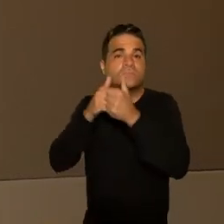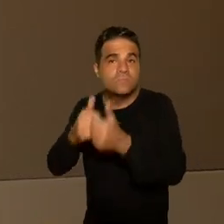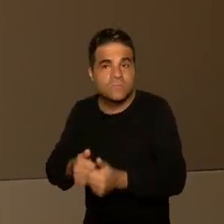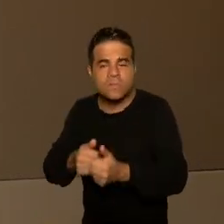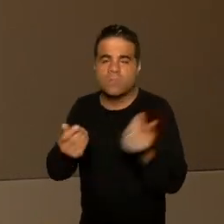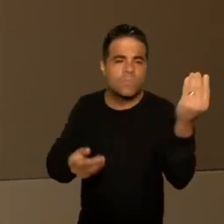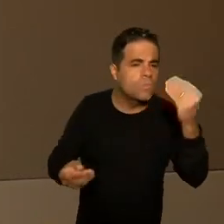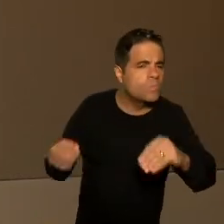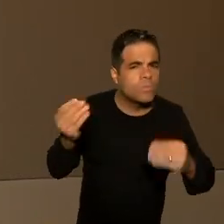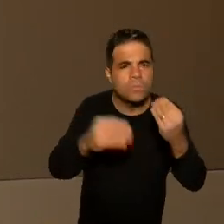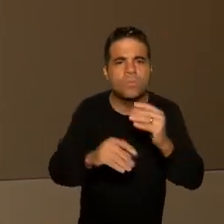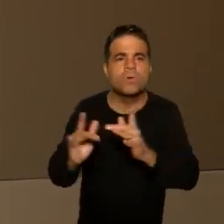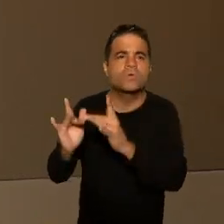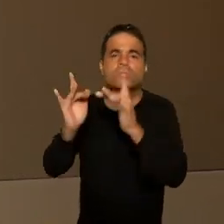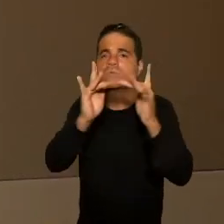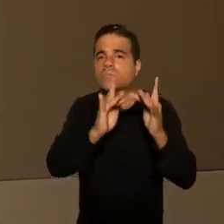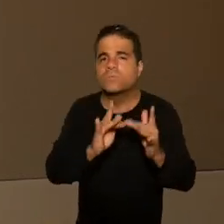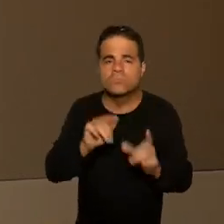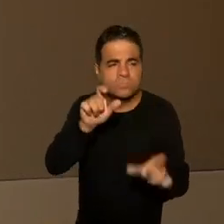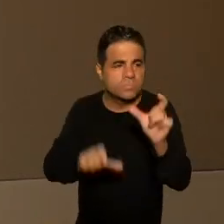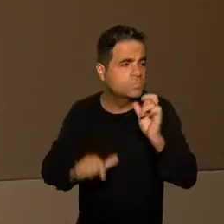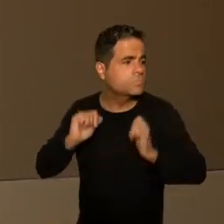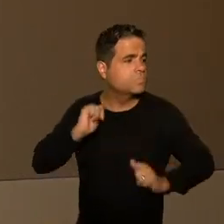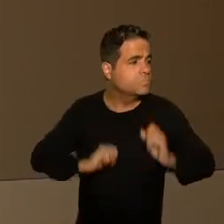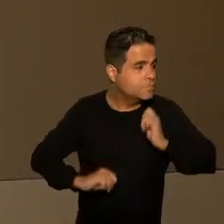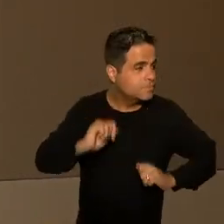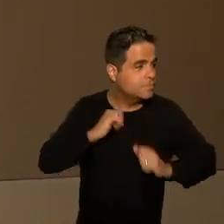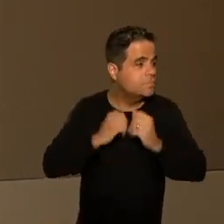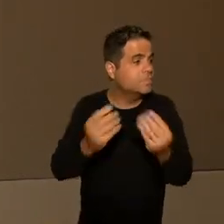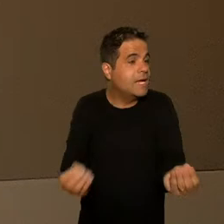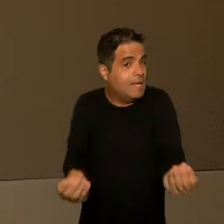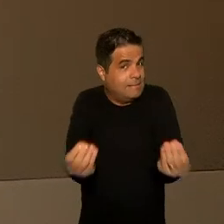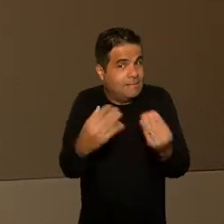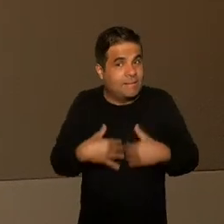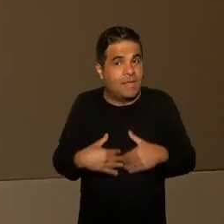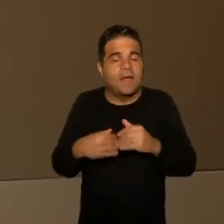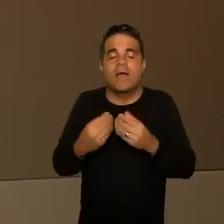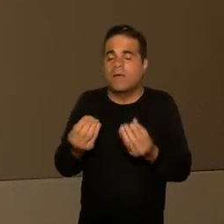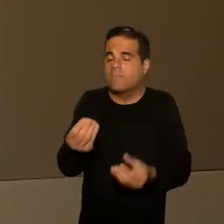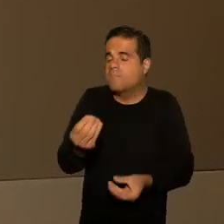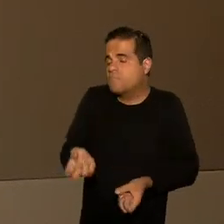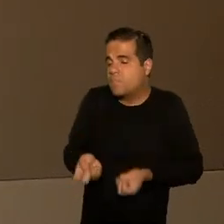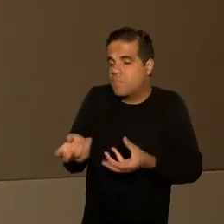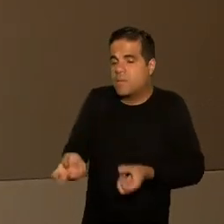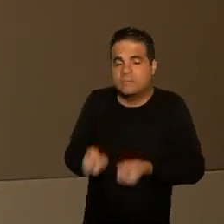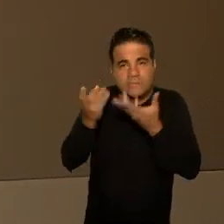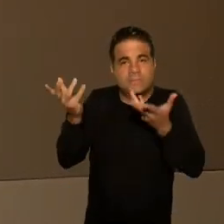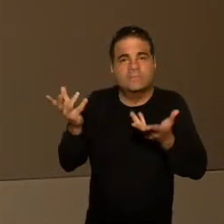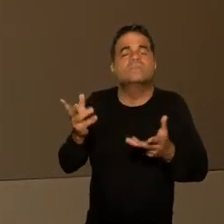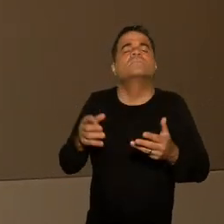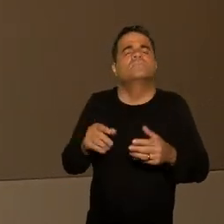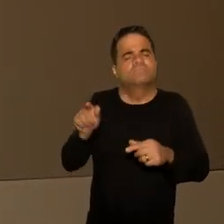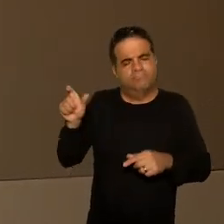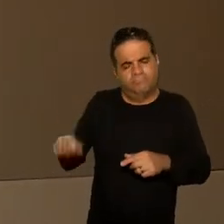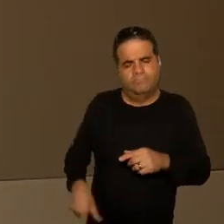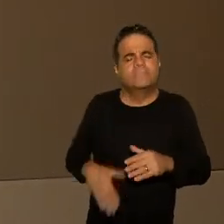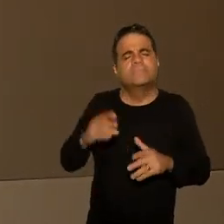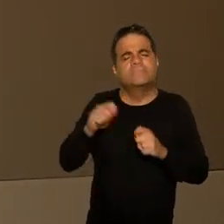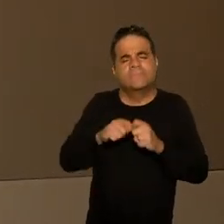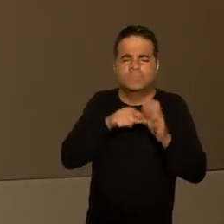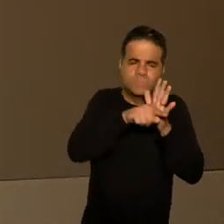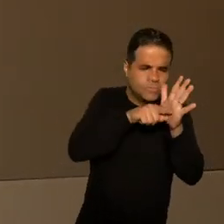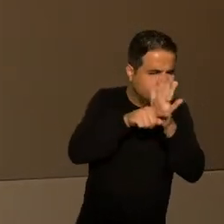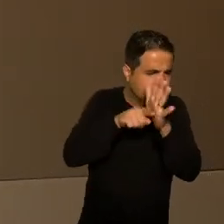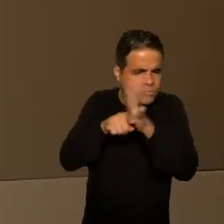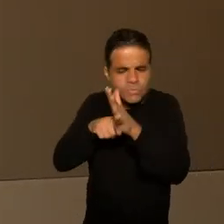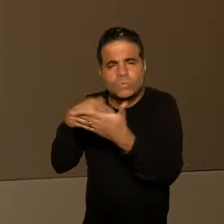a montagem ter contato com os artistas tudo isso traz um repertório para o mediador Além de que eles fazem muita